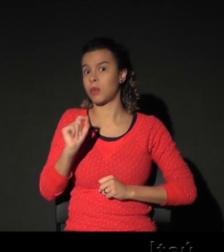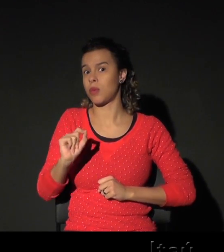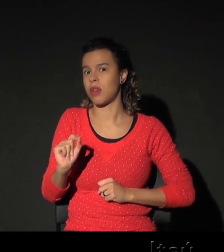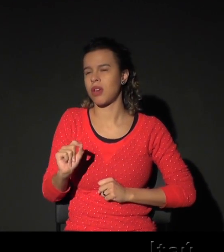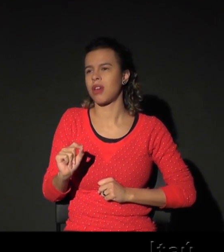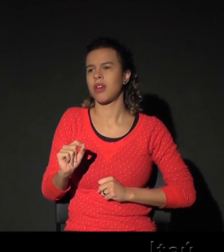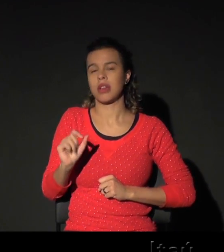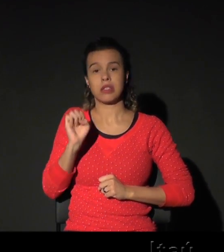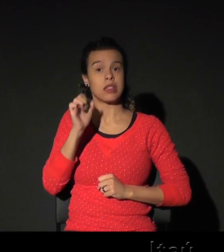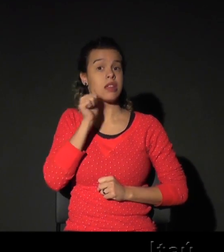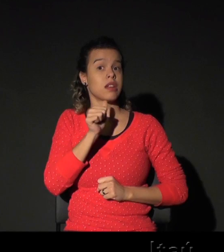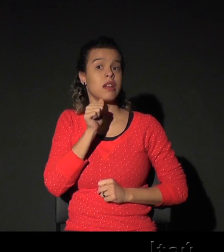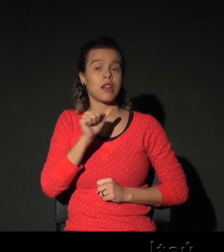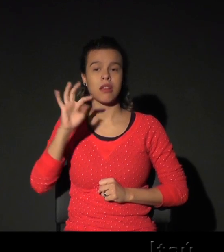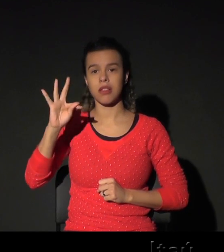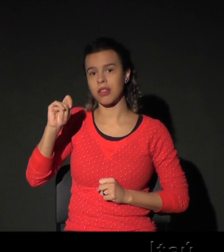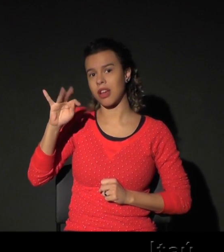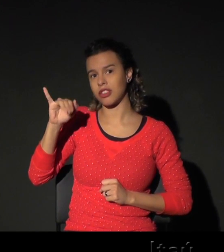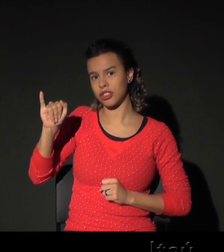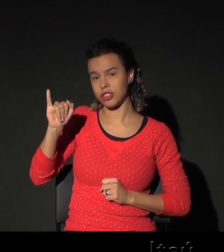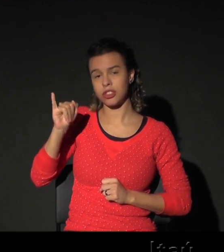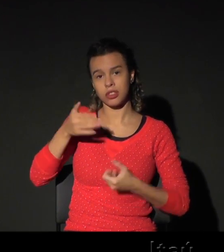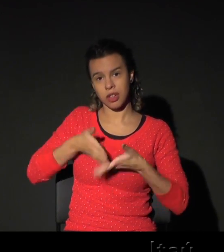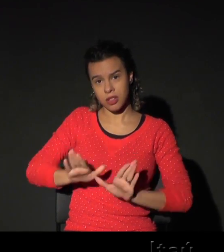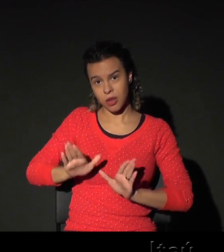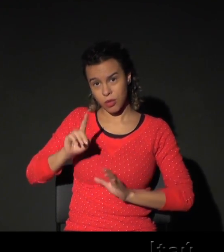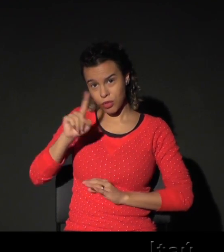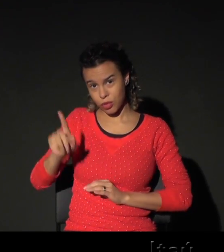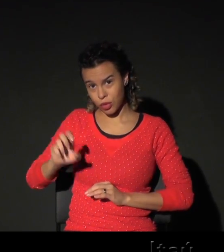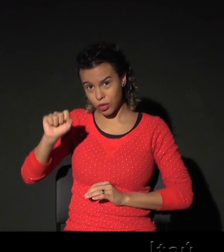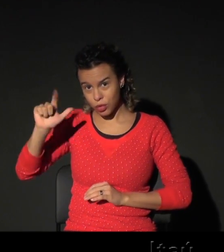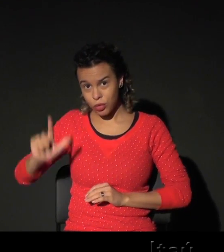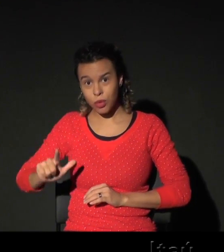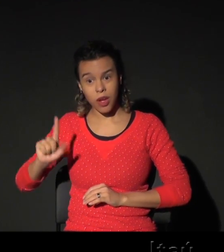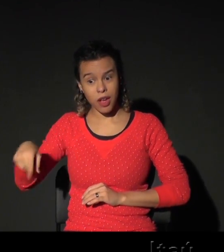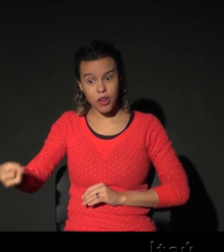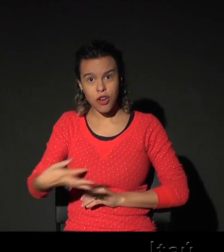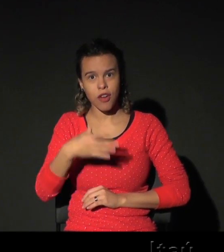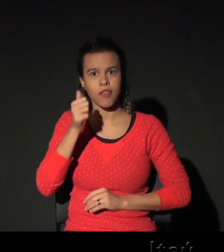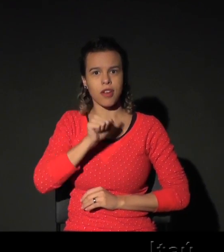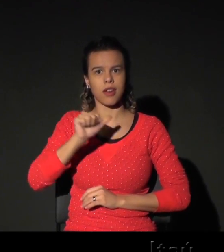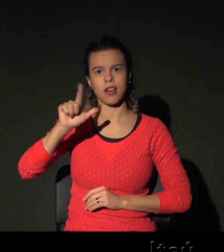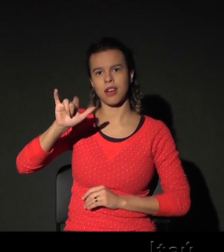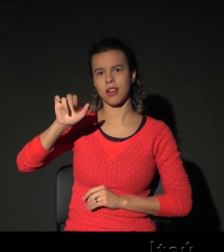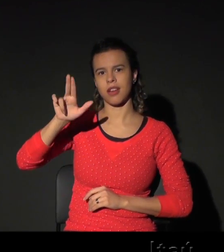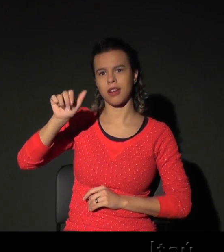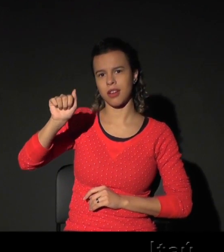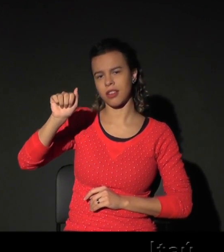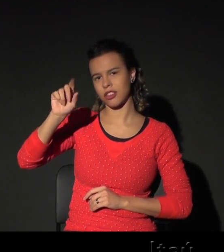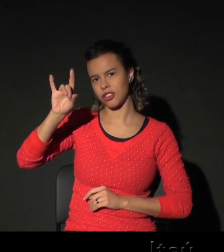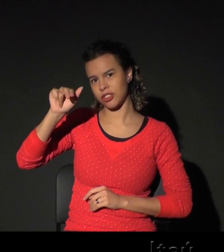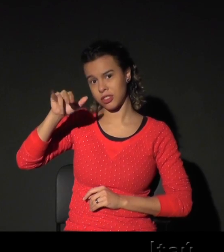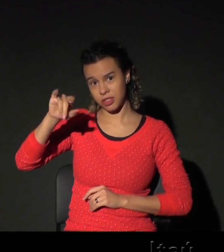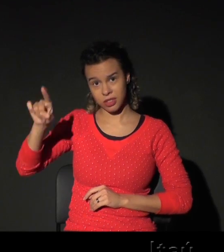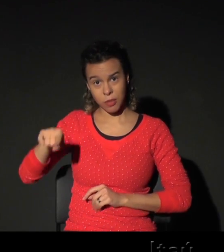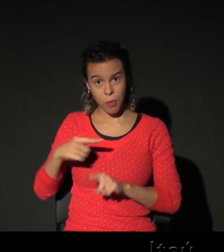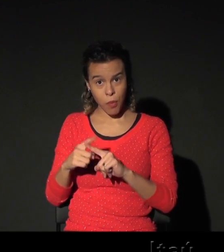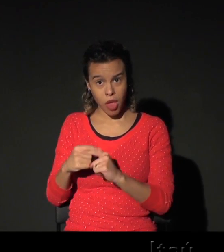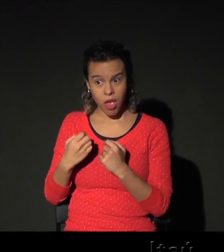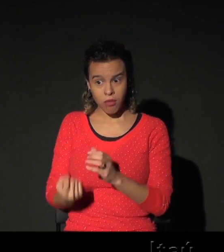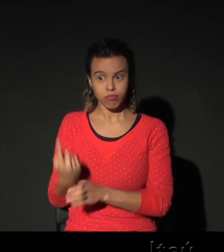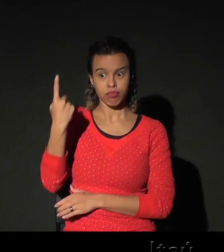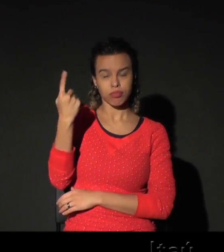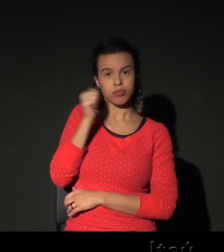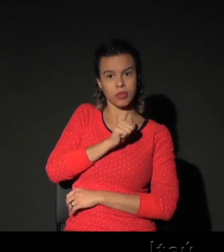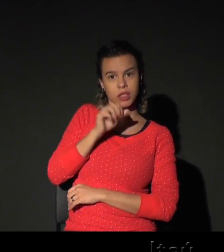se a Tati Quebra Barraco tivesse nascido na zona sul ela era a nova Leila Diniz né porque ela trouxe quando ela aparece